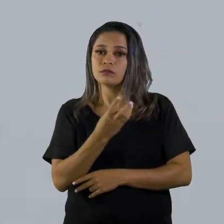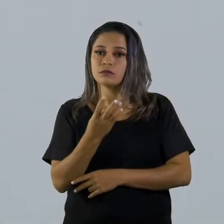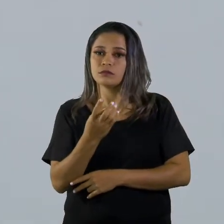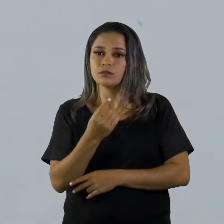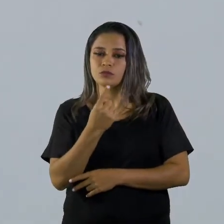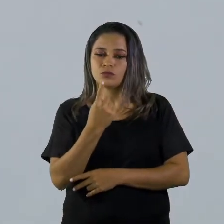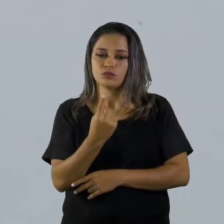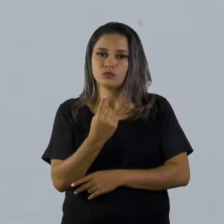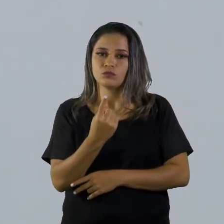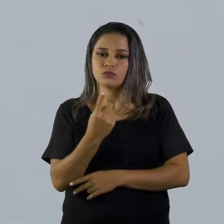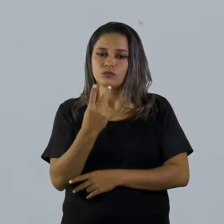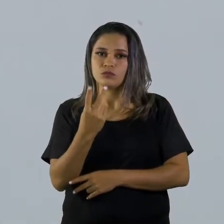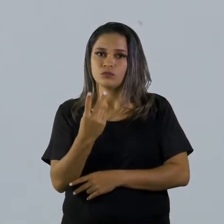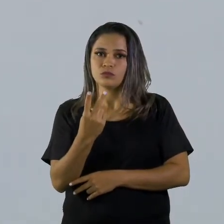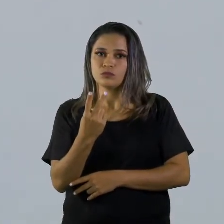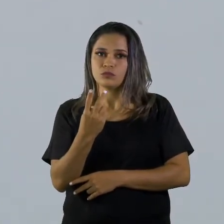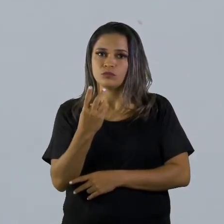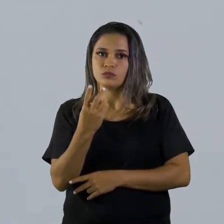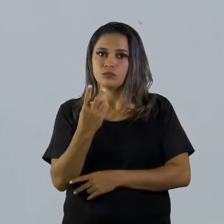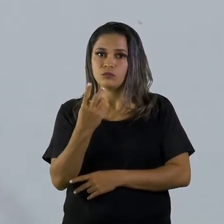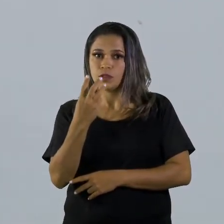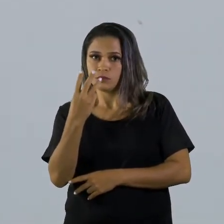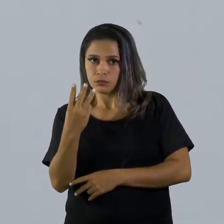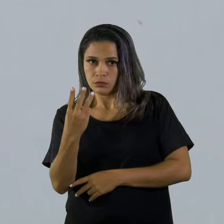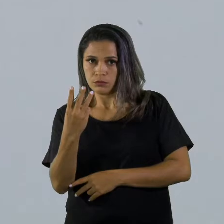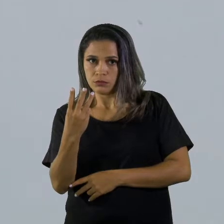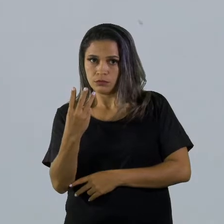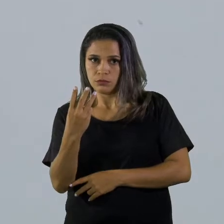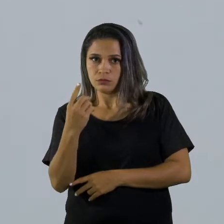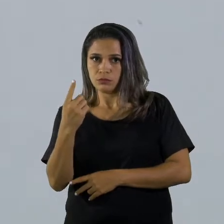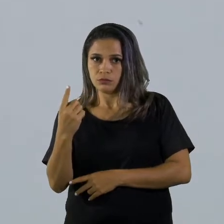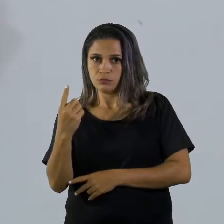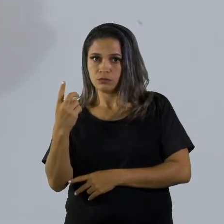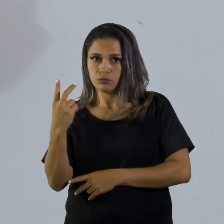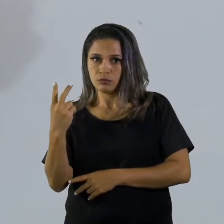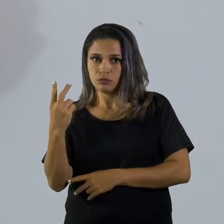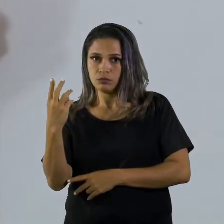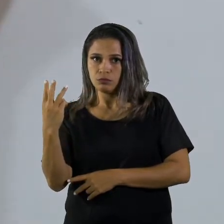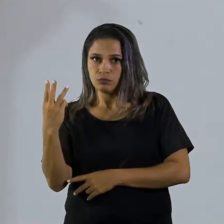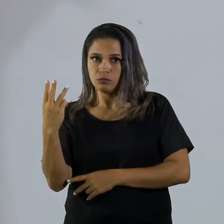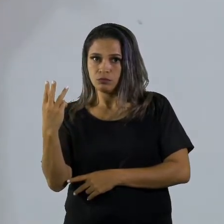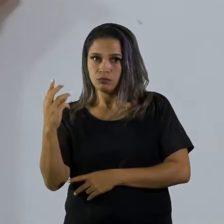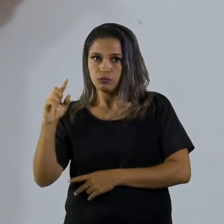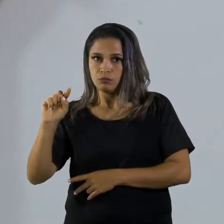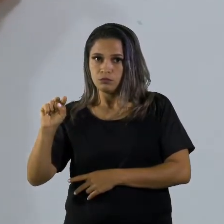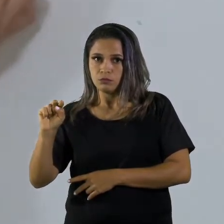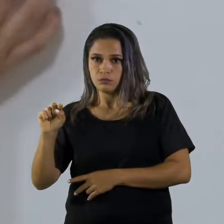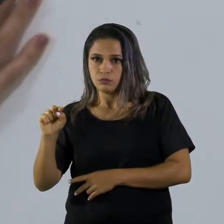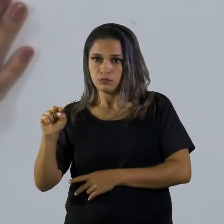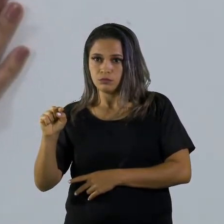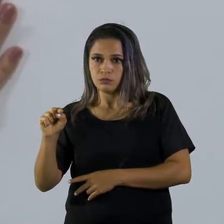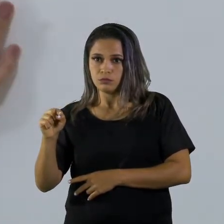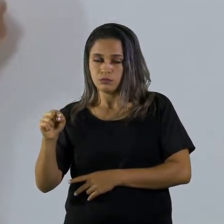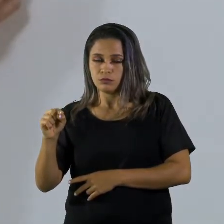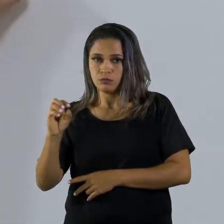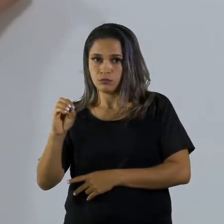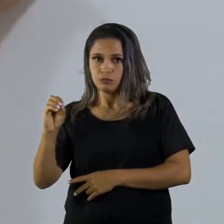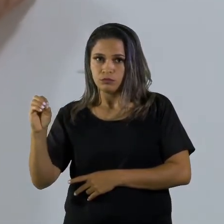1, 2 e mais uma 3. 1, 2, mais uma 3. Eu vou